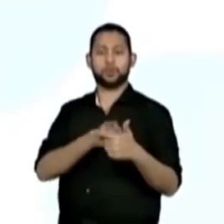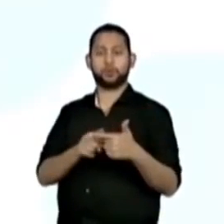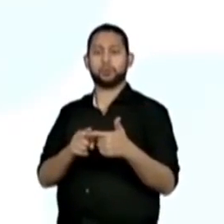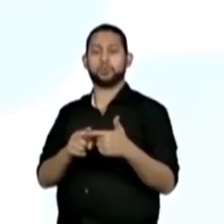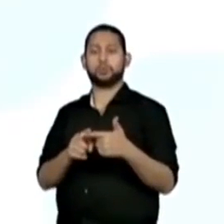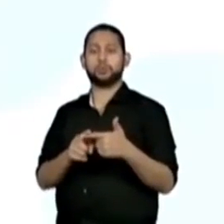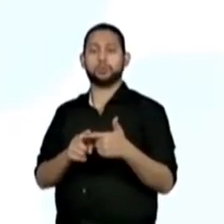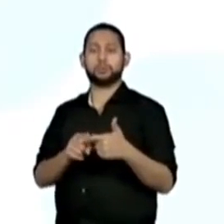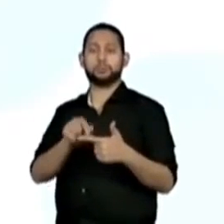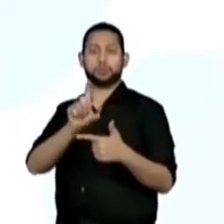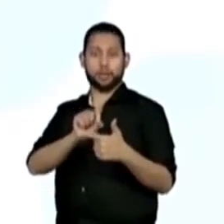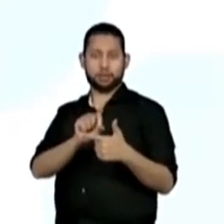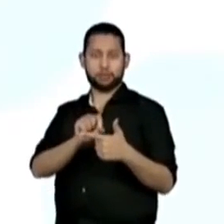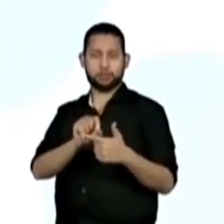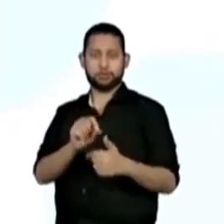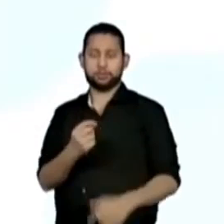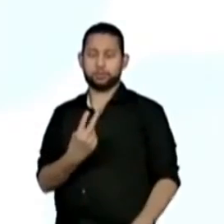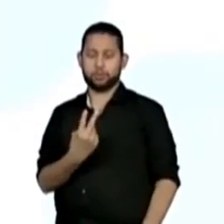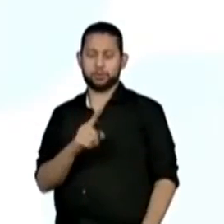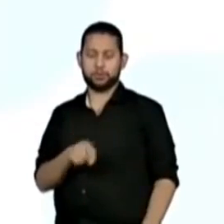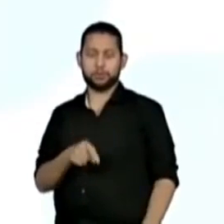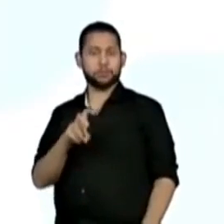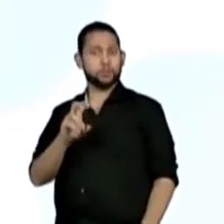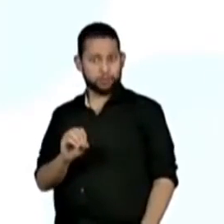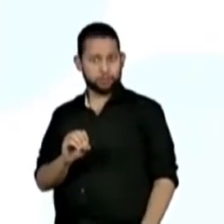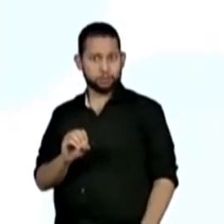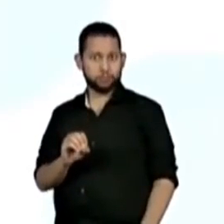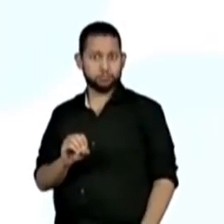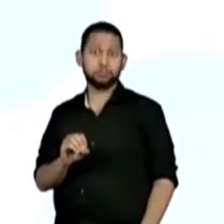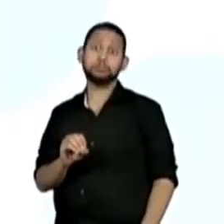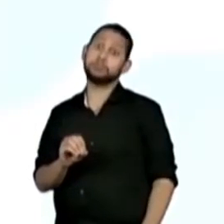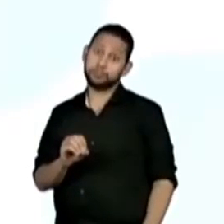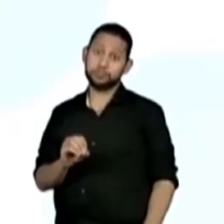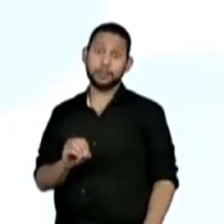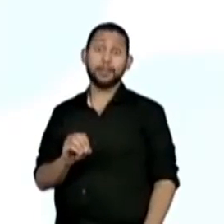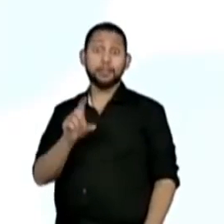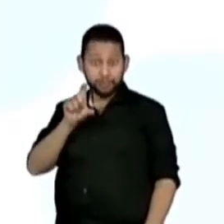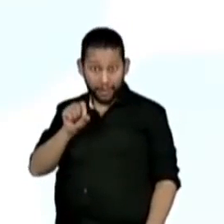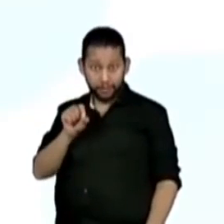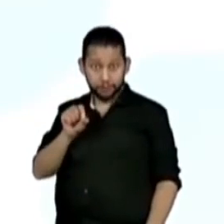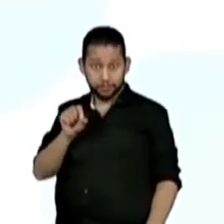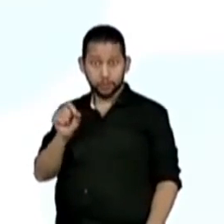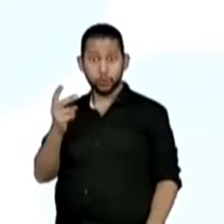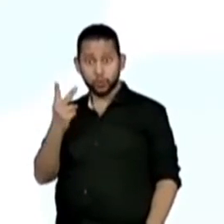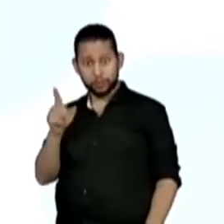2,50 10% 2,50 mais